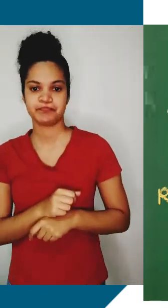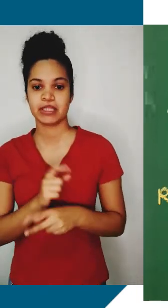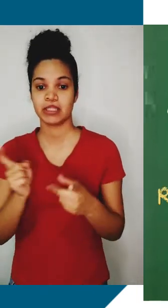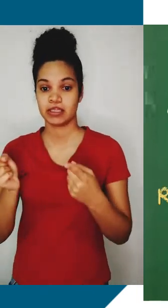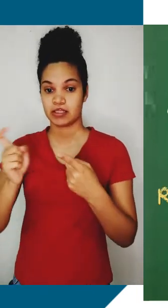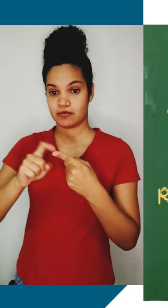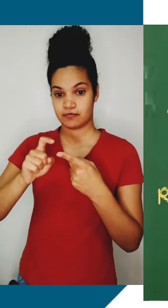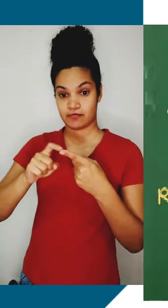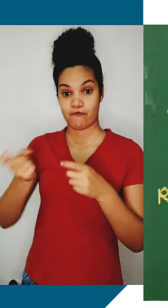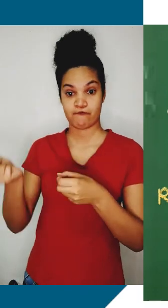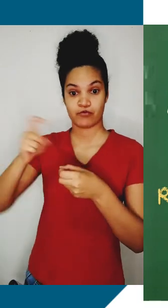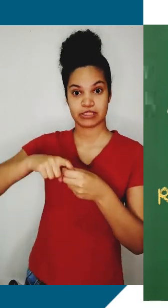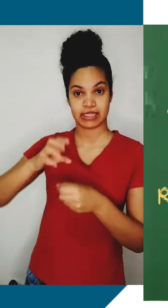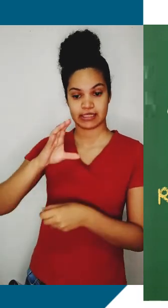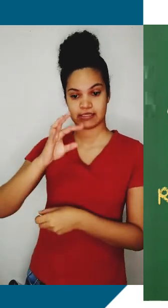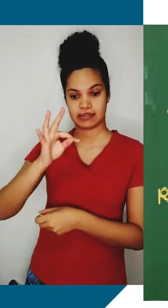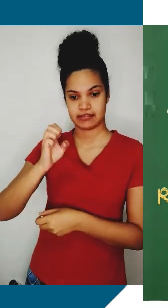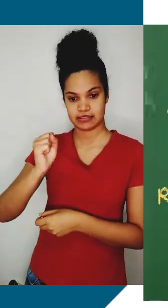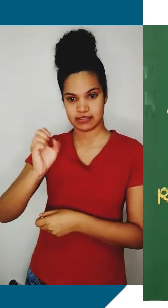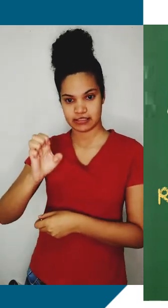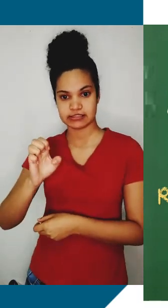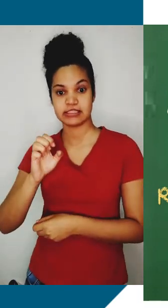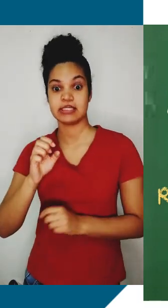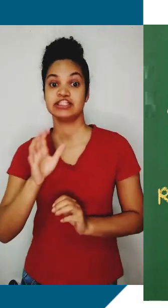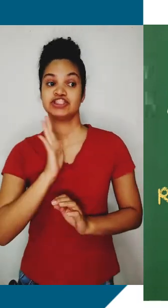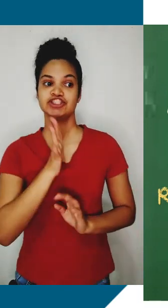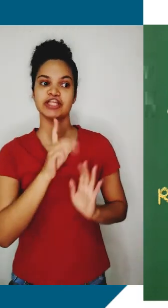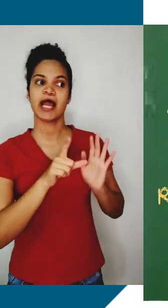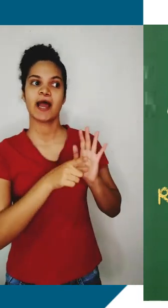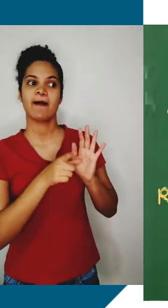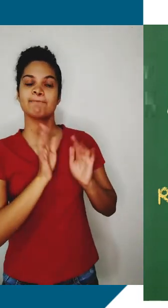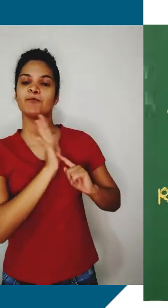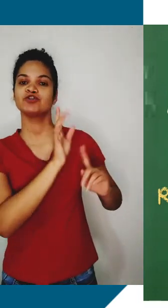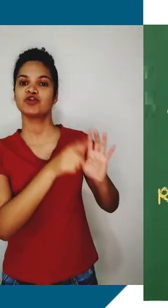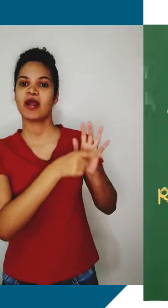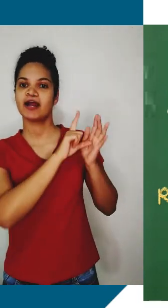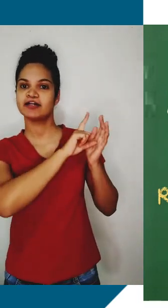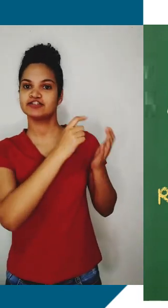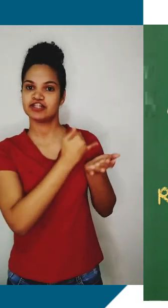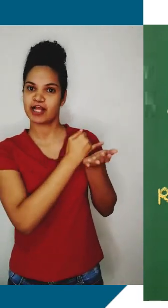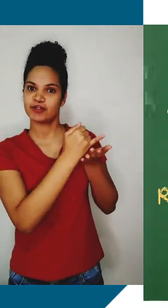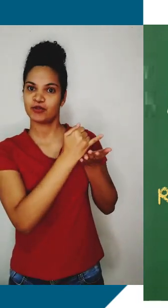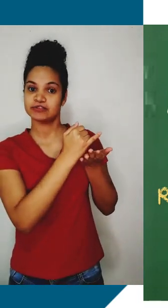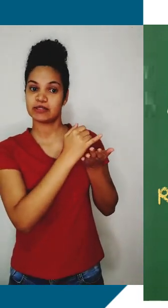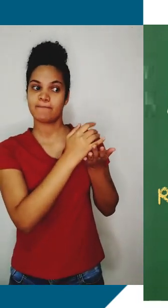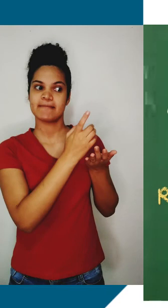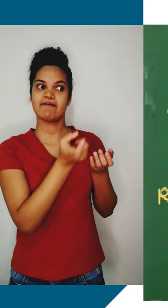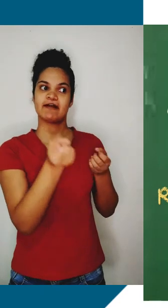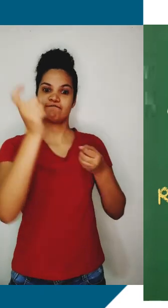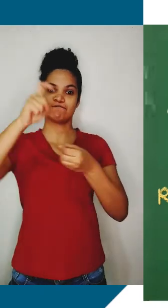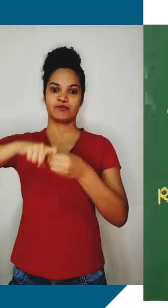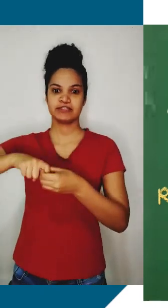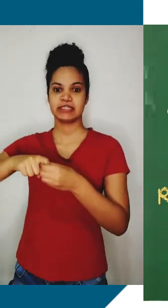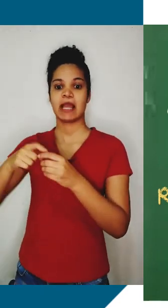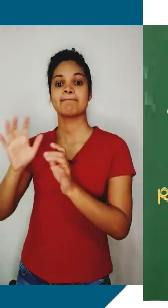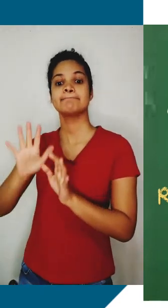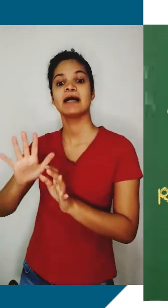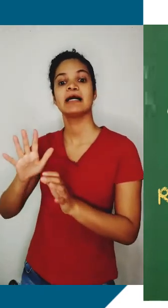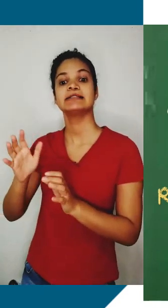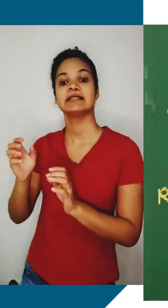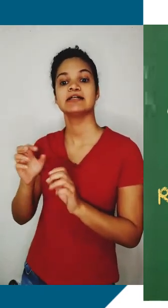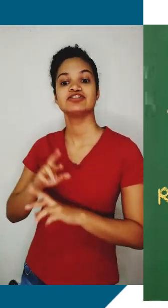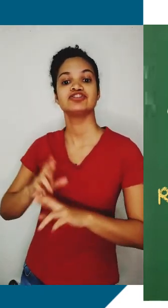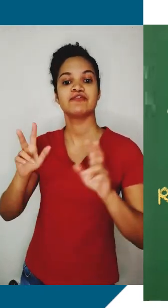reelaborar a sua tese, o seu ponto de vista, que foi apresentado lá na introdução, aqui na conclusão. Qual é a diferença